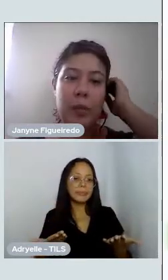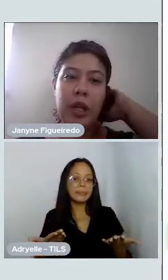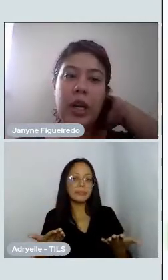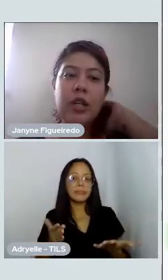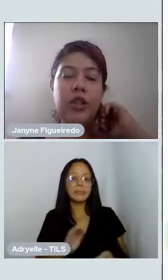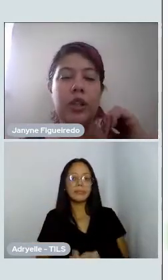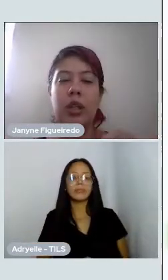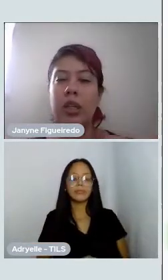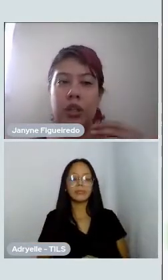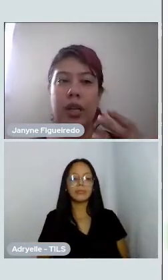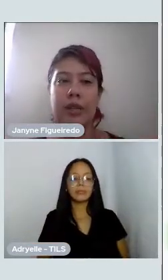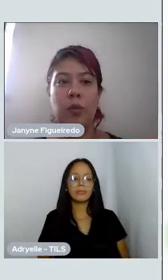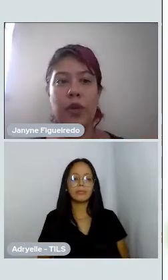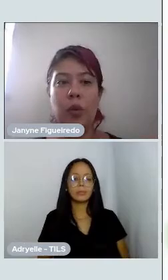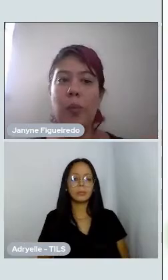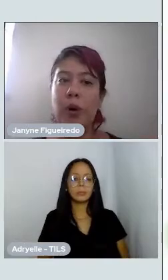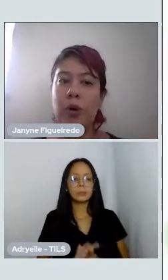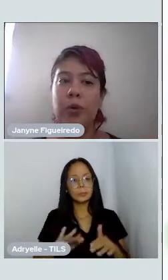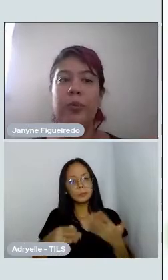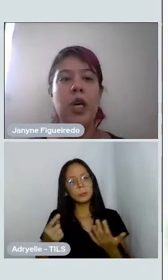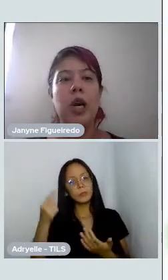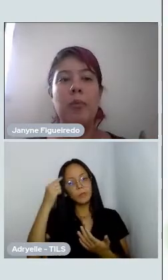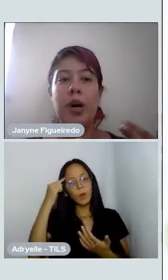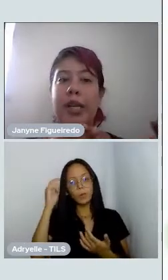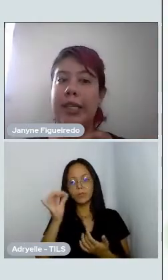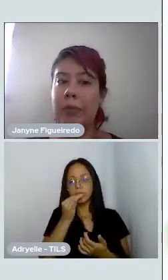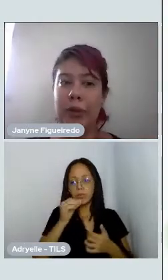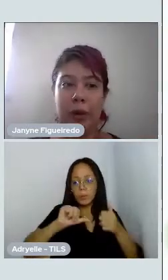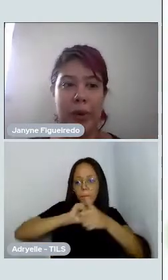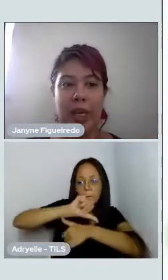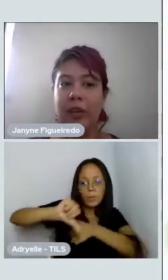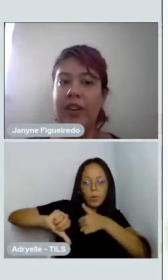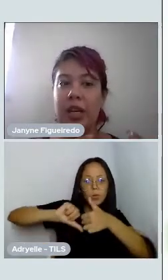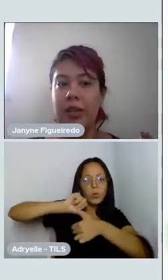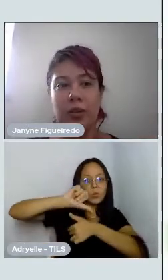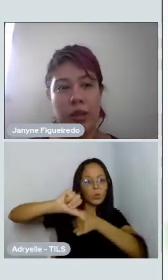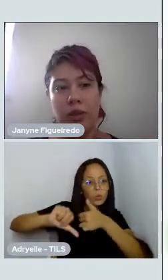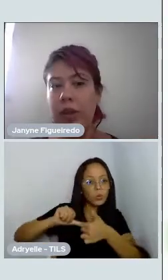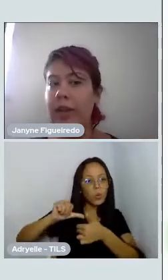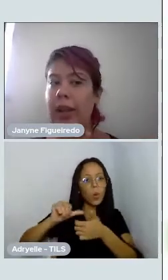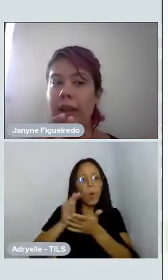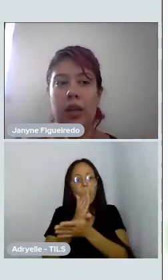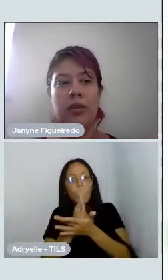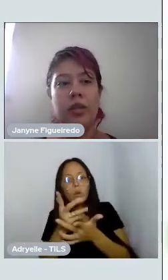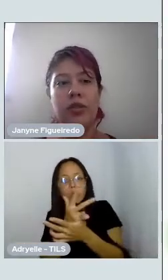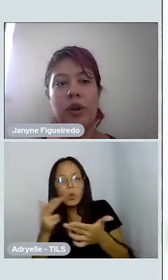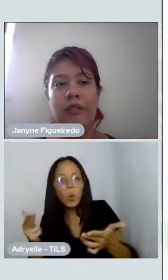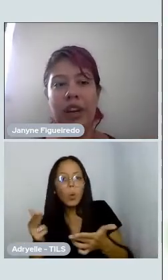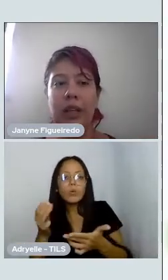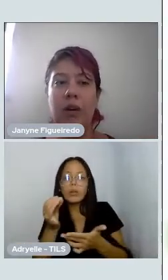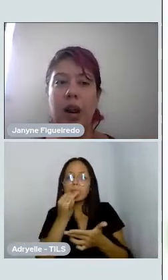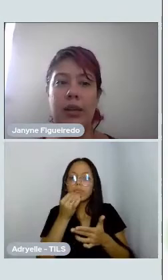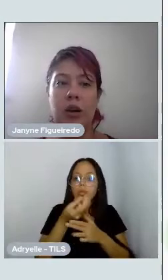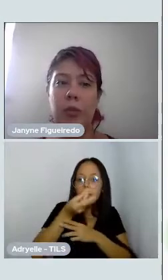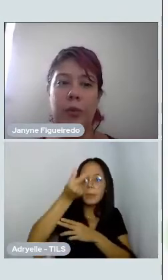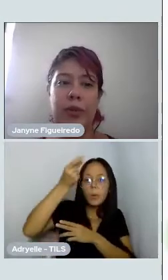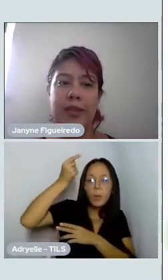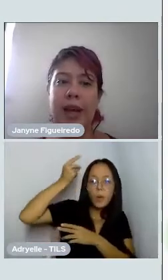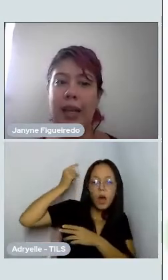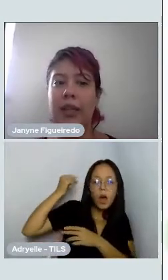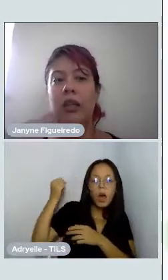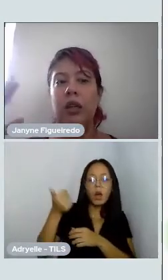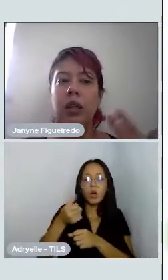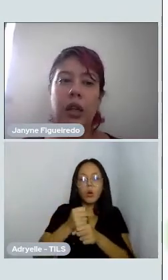Isso em termos de legislação mudou um pouco. Por exemplo, também diferença dos anos 80 e dos anos 90 com relação